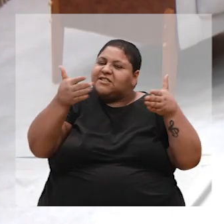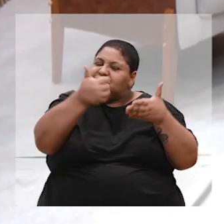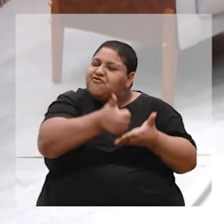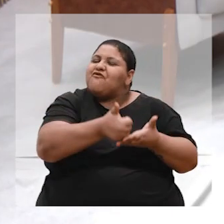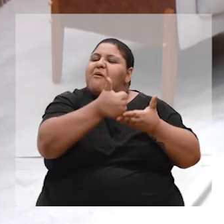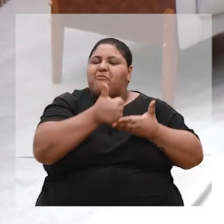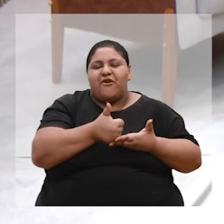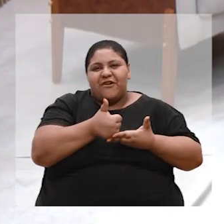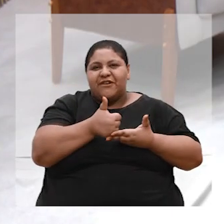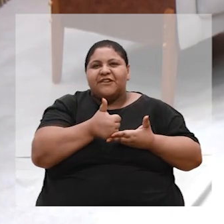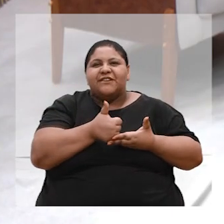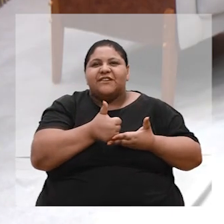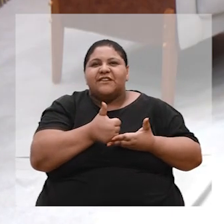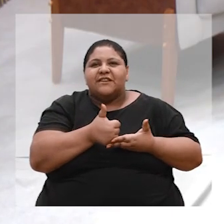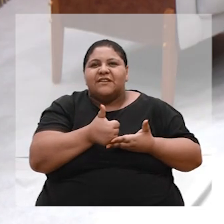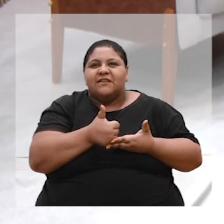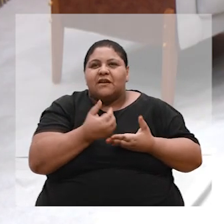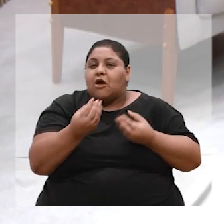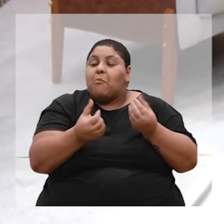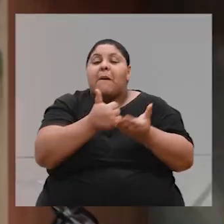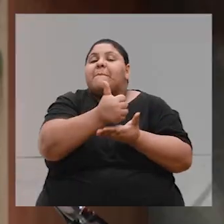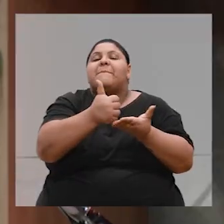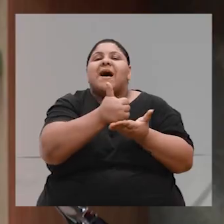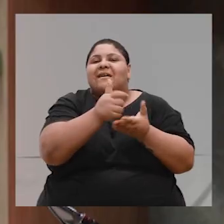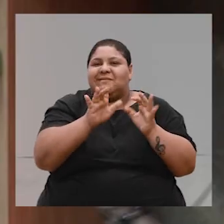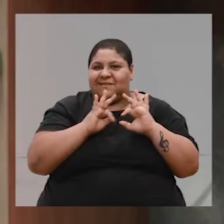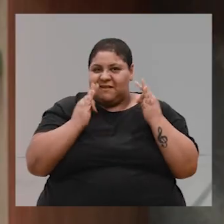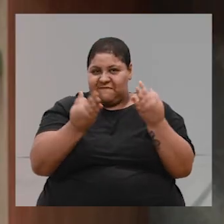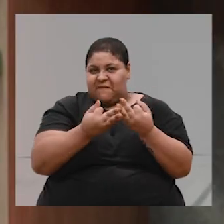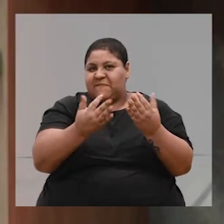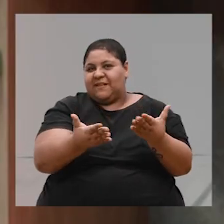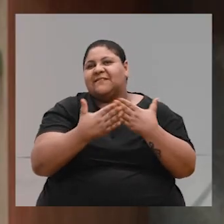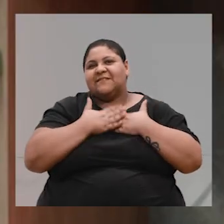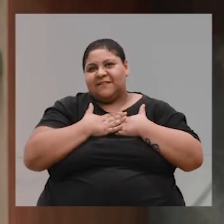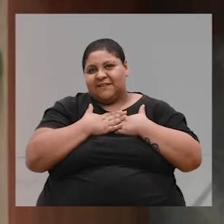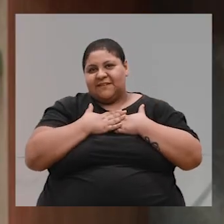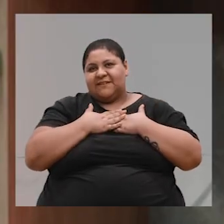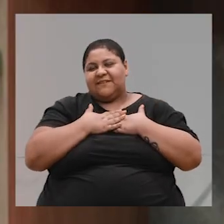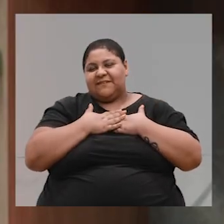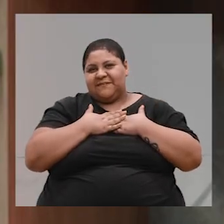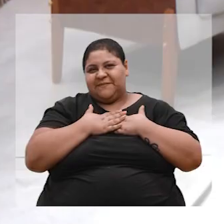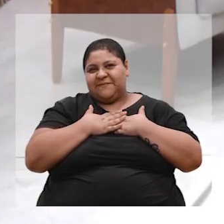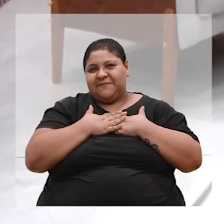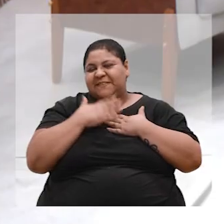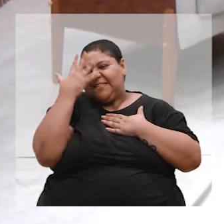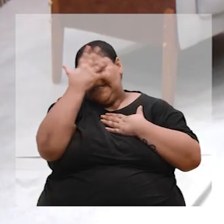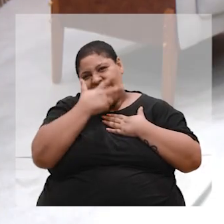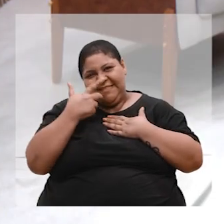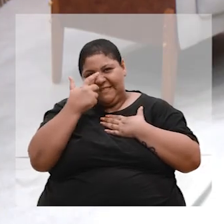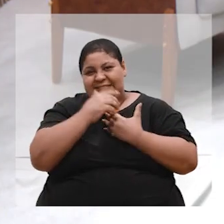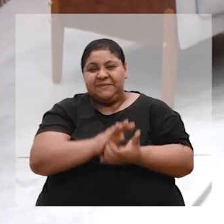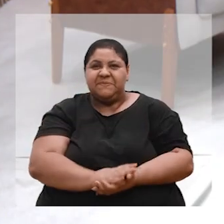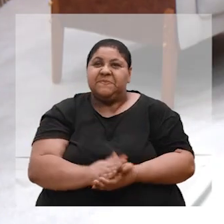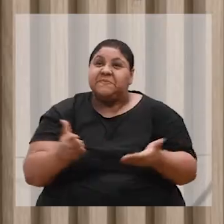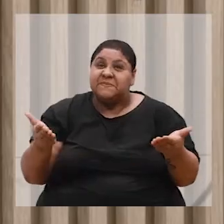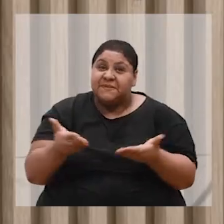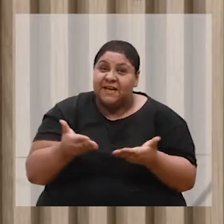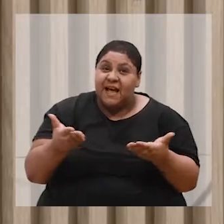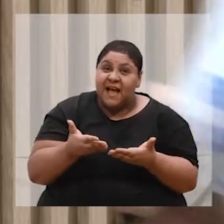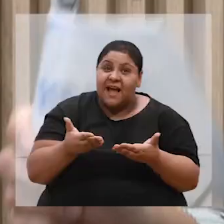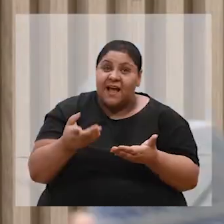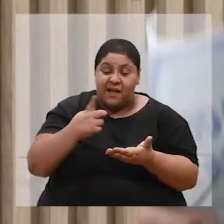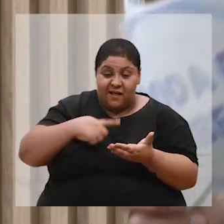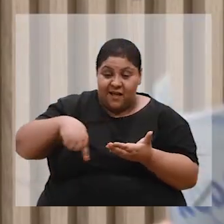É um apoio, é um chão que a família dá pra gente, né? Que é isso que eu quero. Que coisa bonita. E